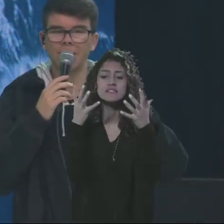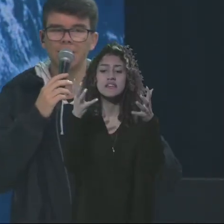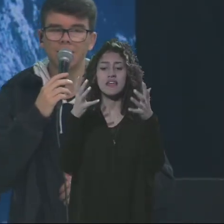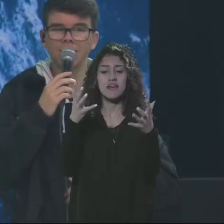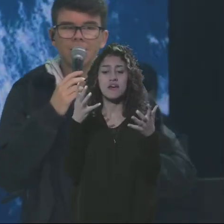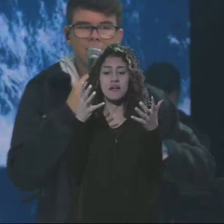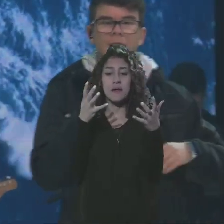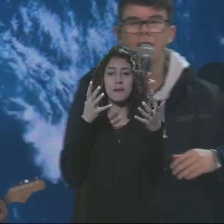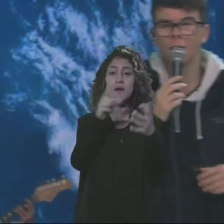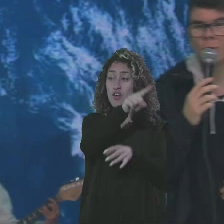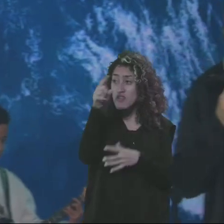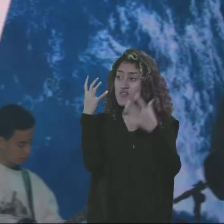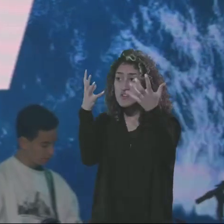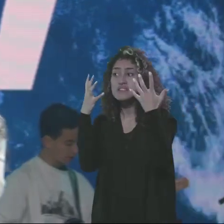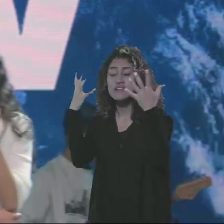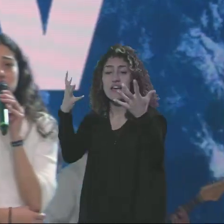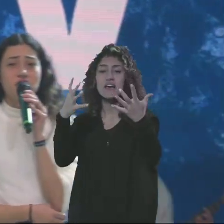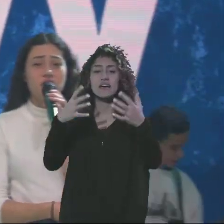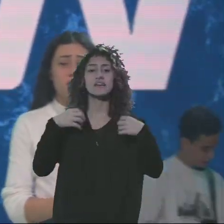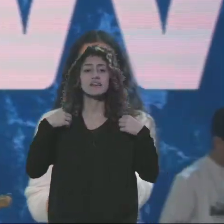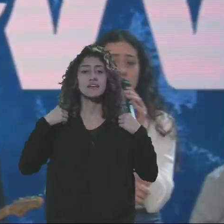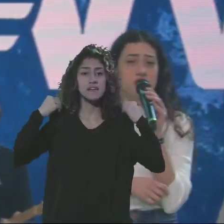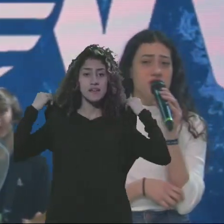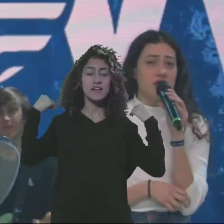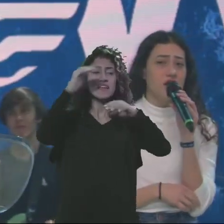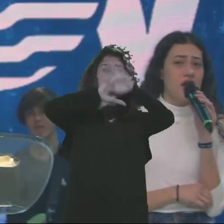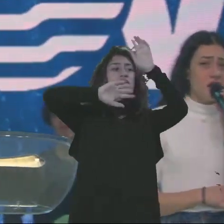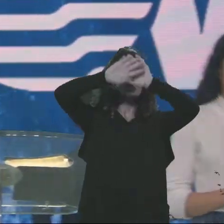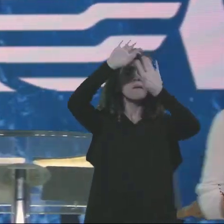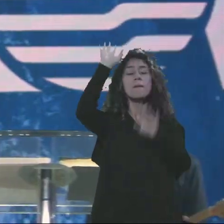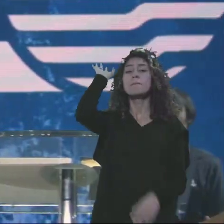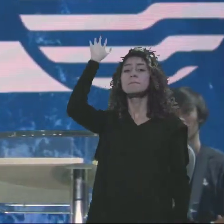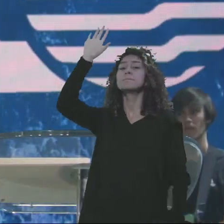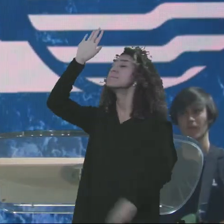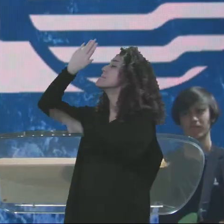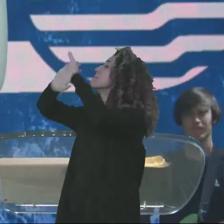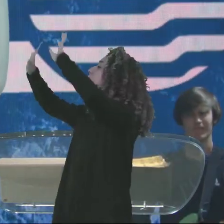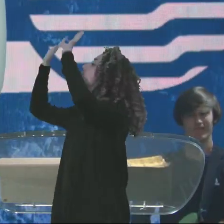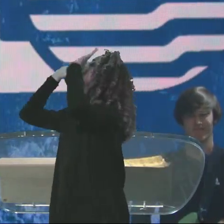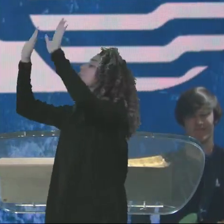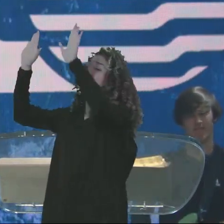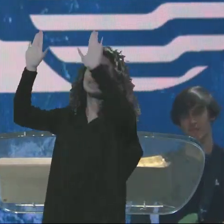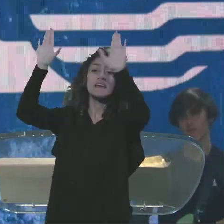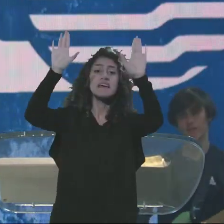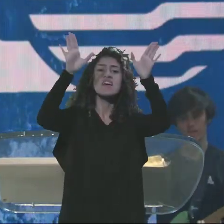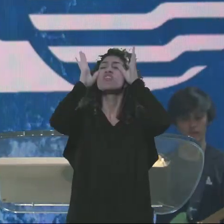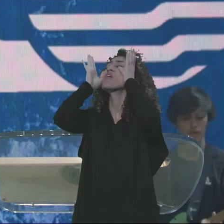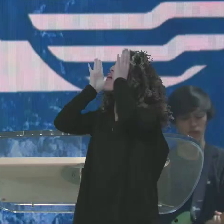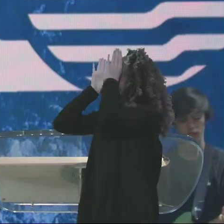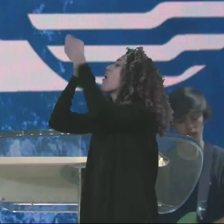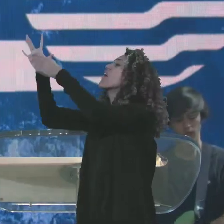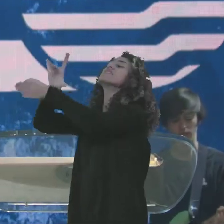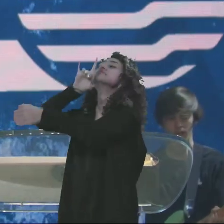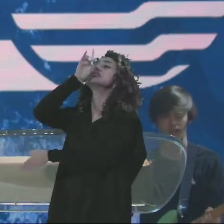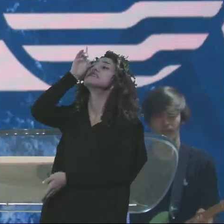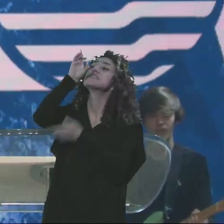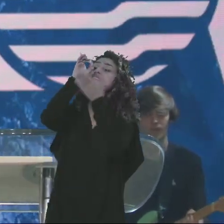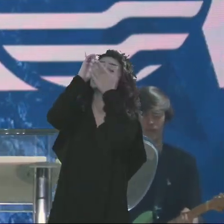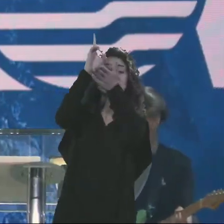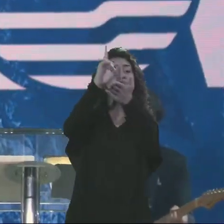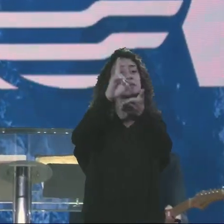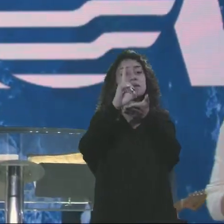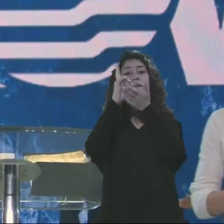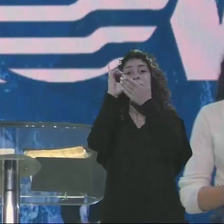quer? Você quer? Ergue as suas mãos pro alto, feche os seus olhos, esquece quem está do seu lado